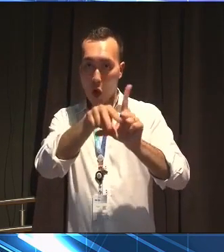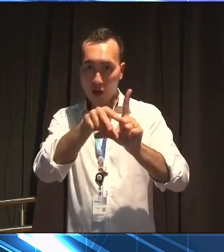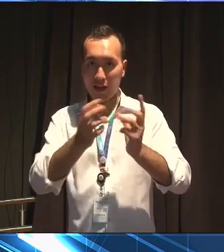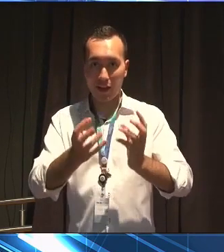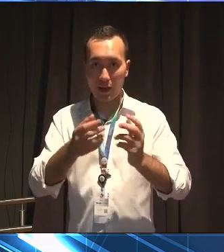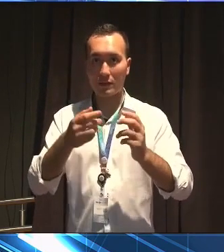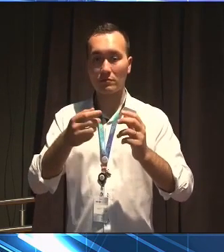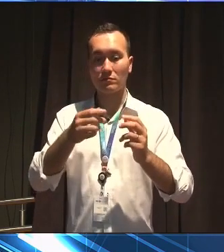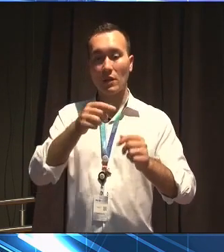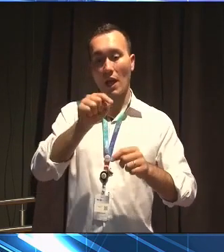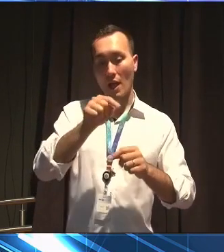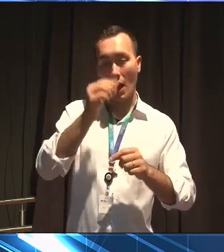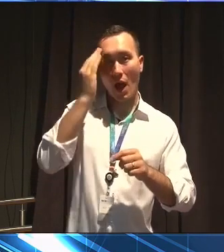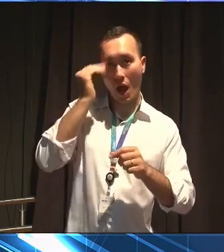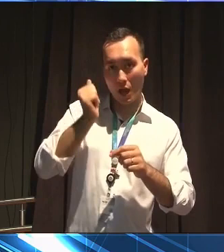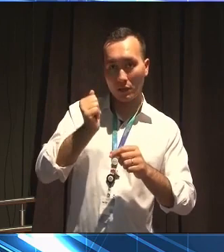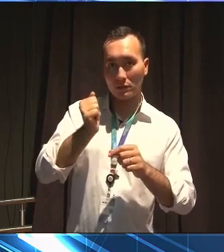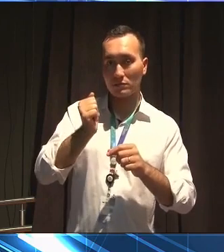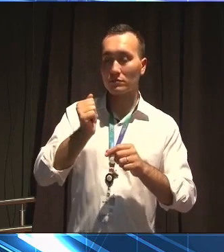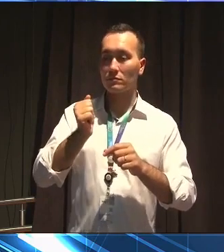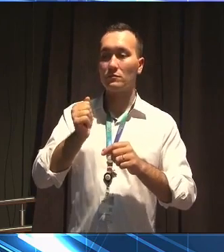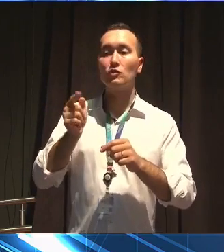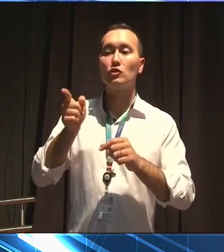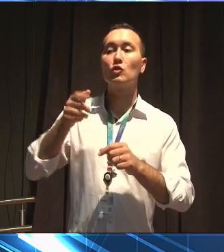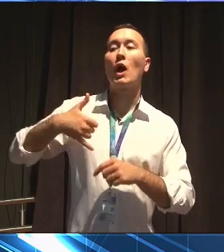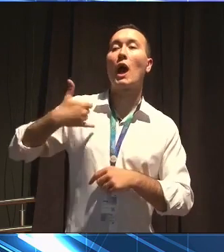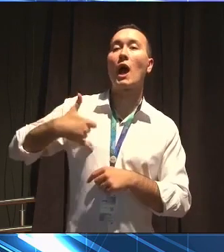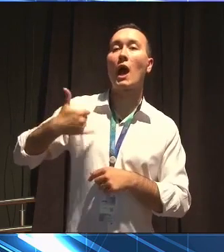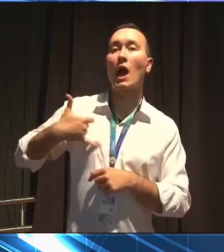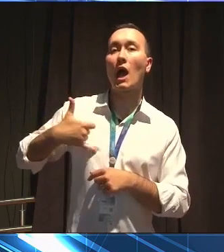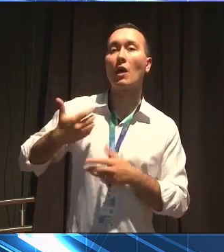ter acesso ao catálogo até 16. Ou seja,